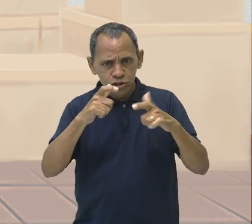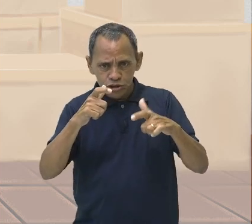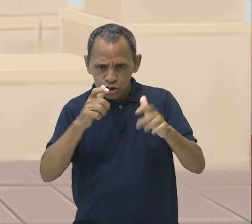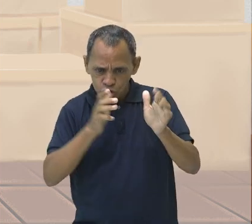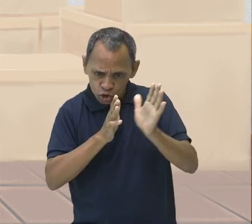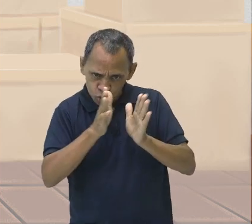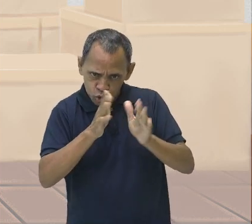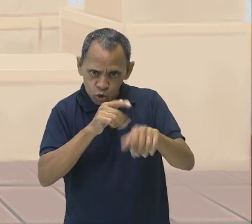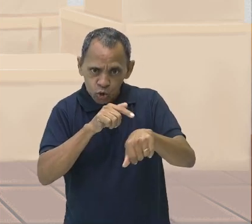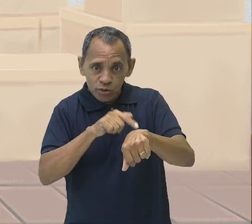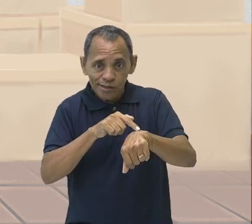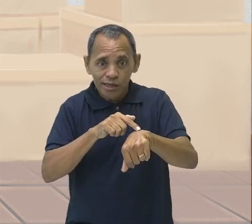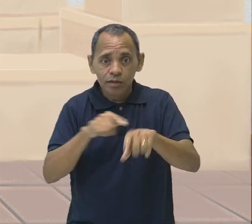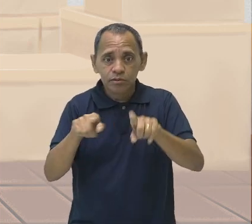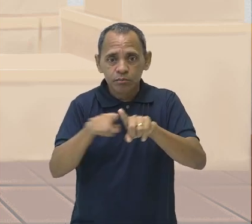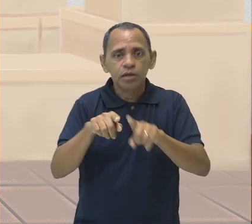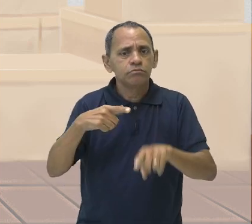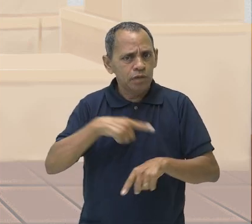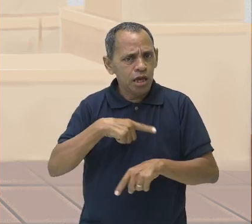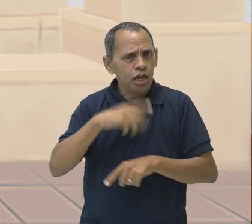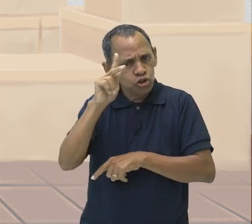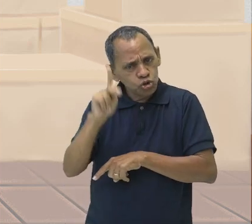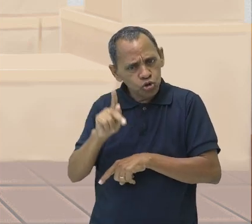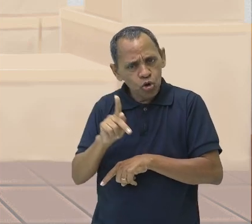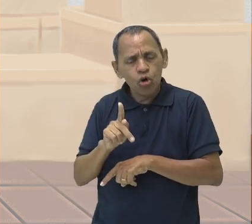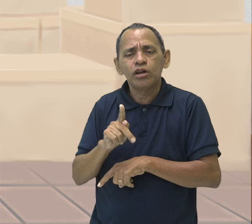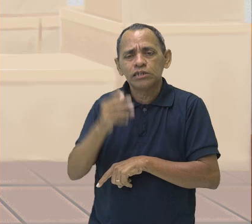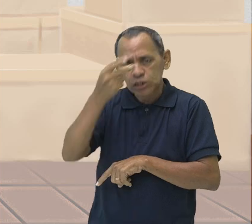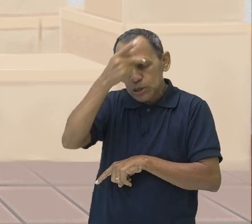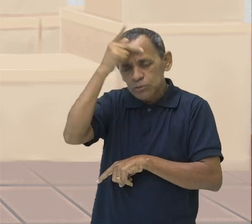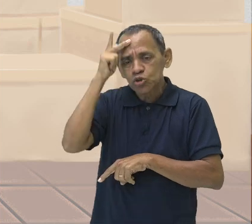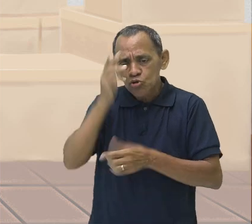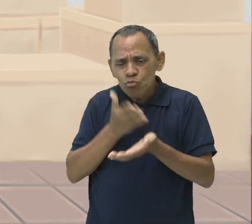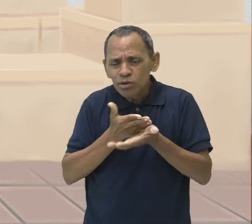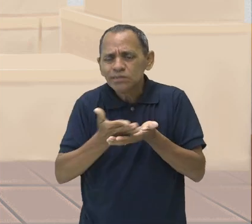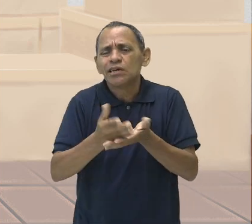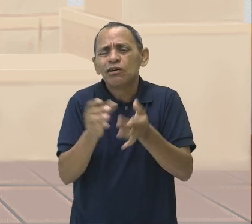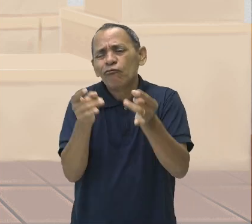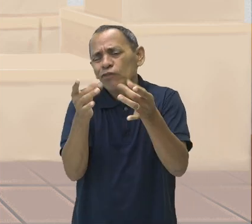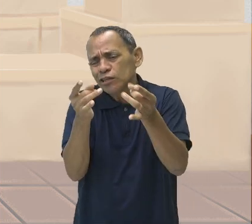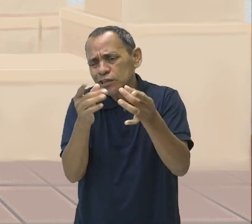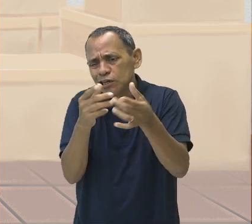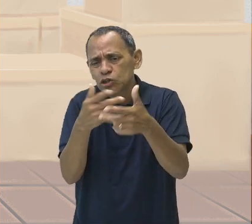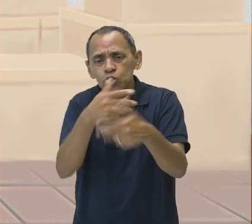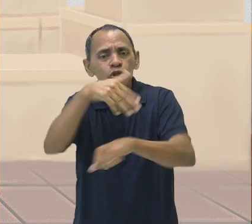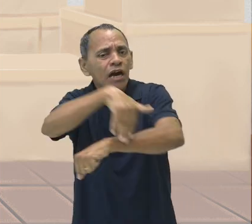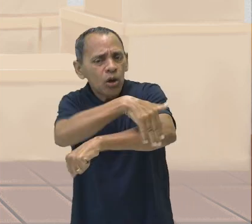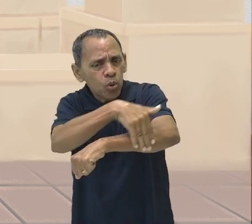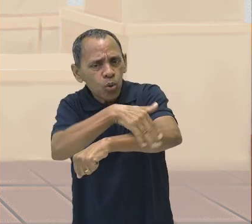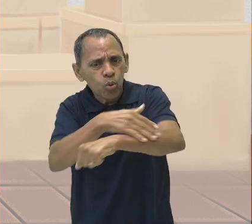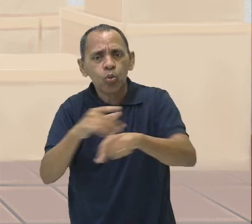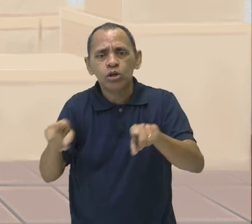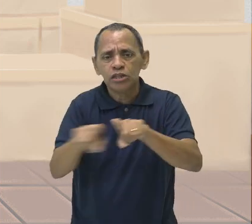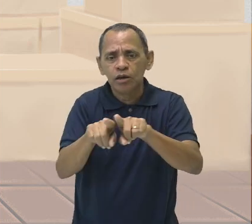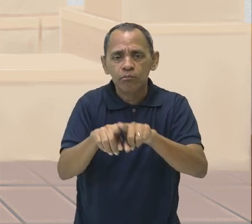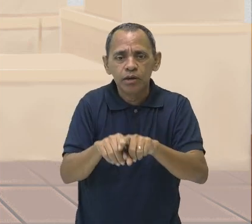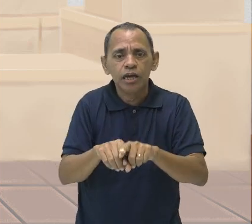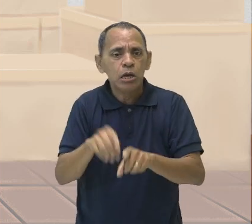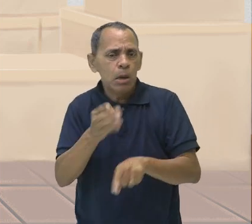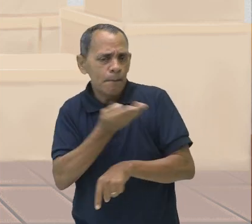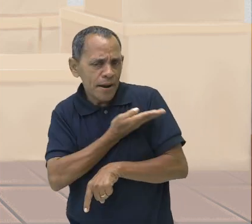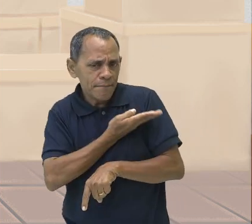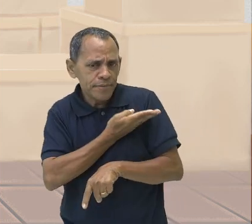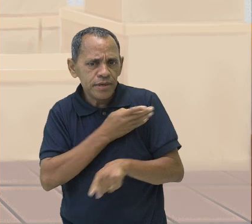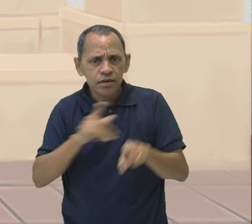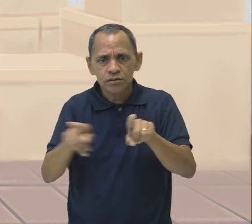aí, pessoal, de pessoas que começaram muito pequeno, vendendo coisa na rua mesmo, vendendo coisa para colegas, para vizinhos. E do nada a gente vê o negócio